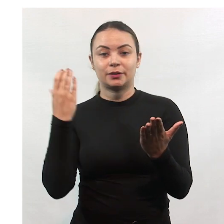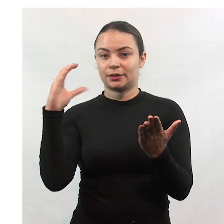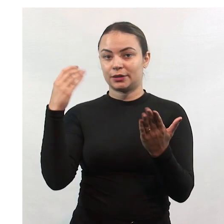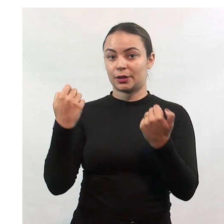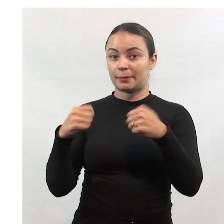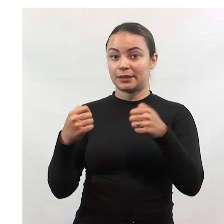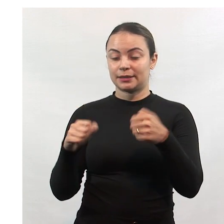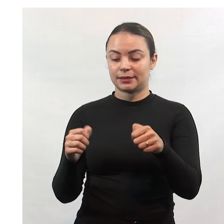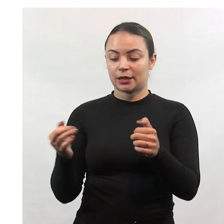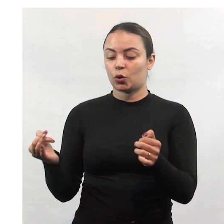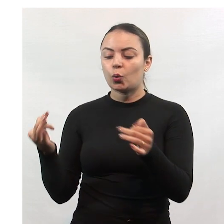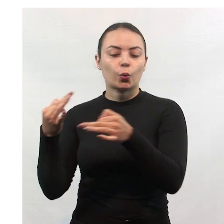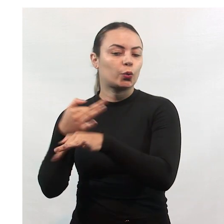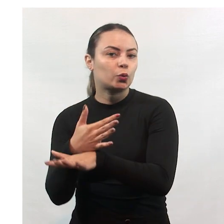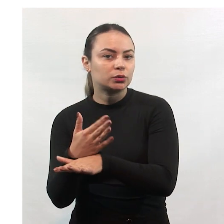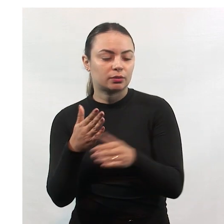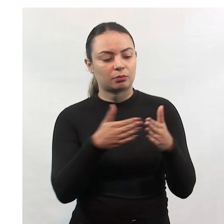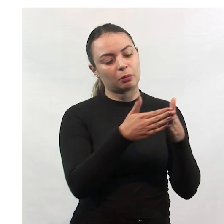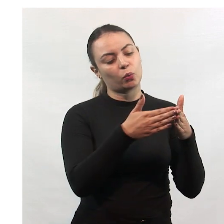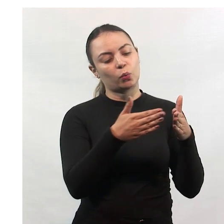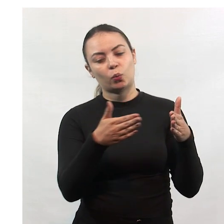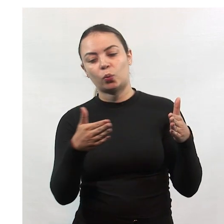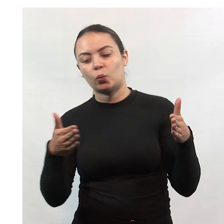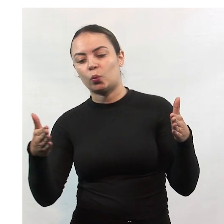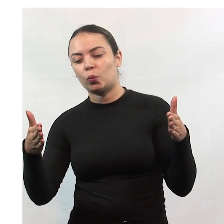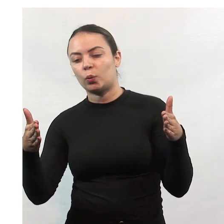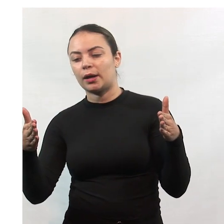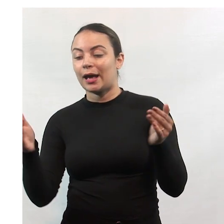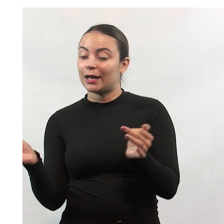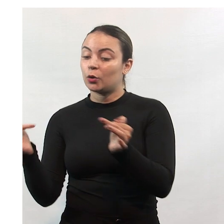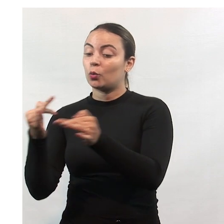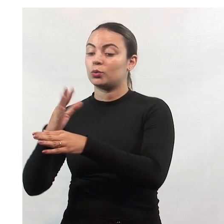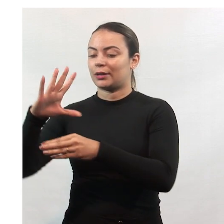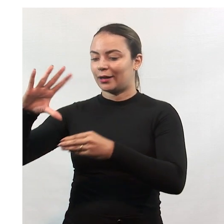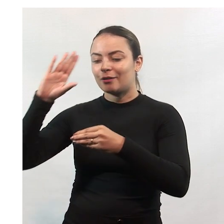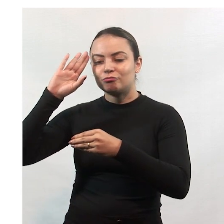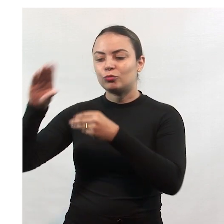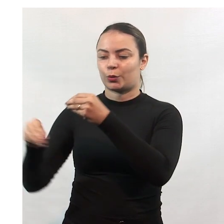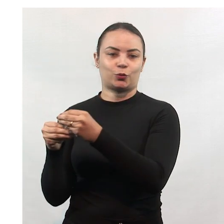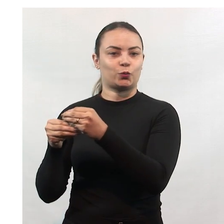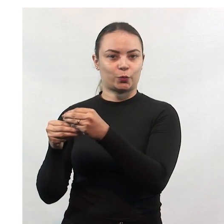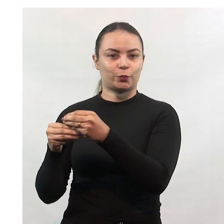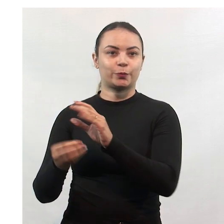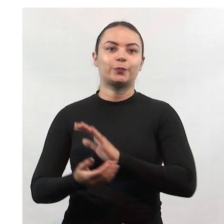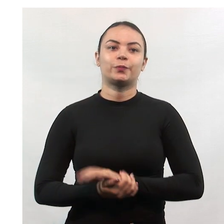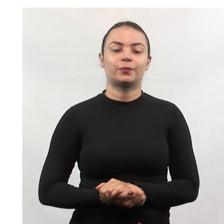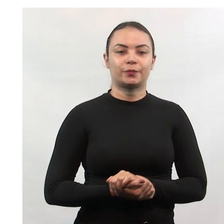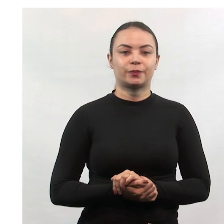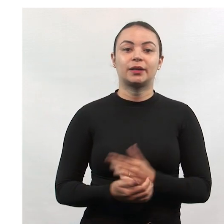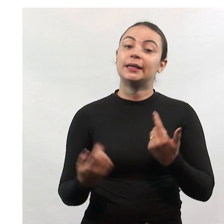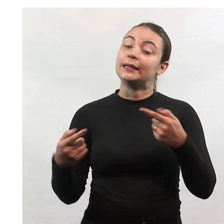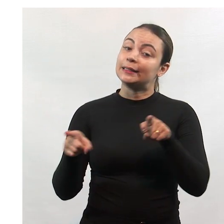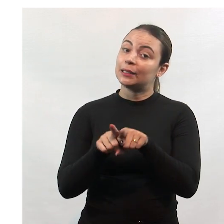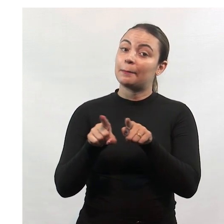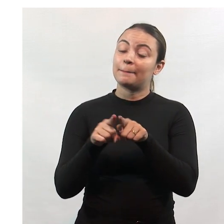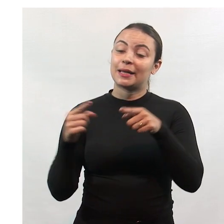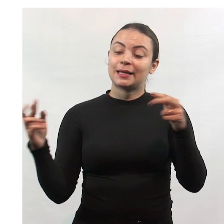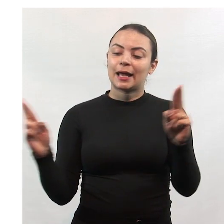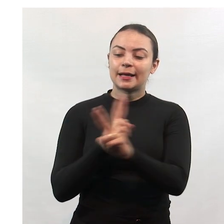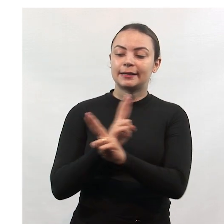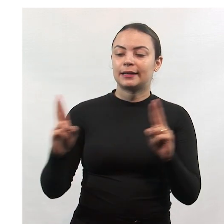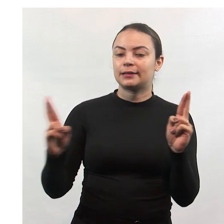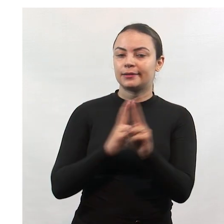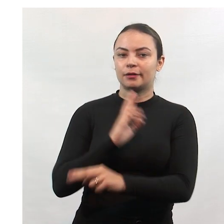científico, também apresentar uma conclusão do que foi tratado, tá? Fazer sentido e ter relação direta com